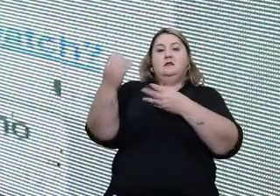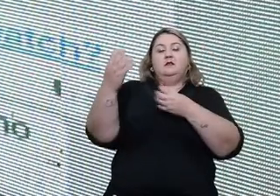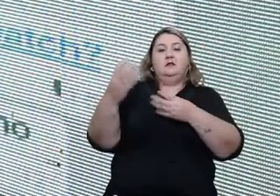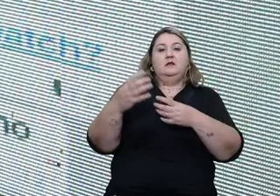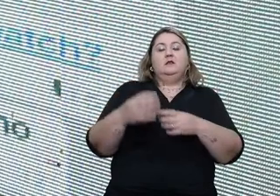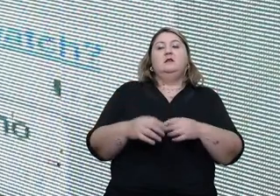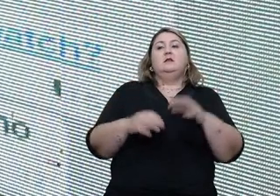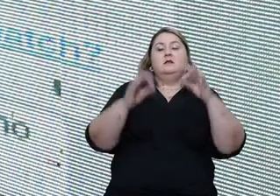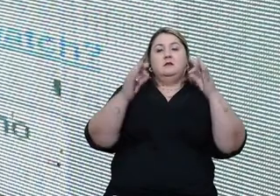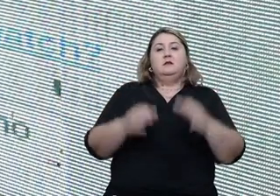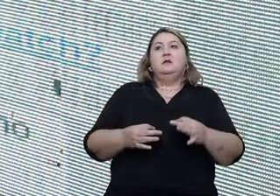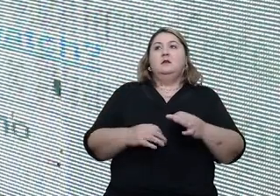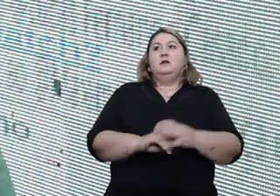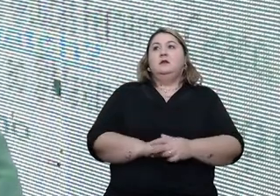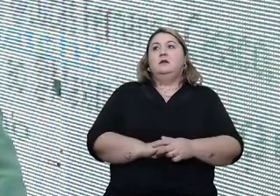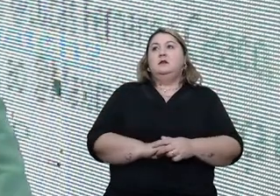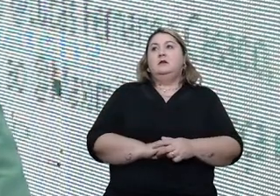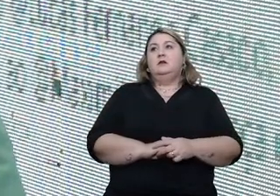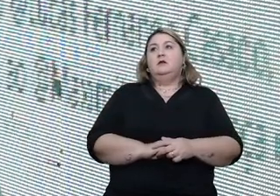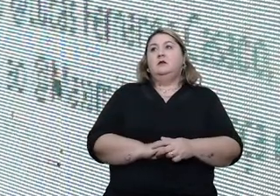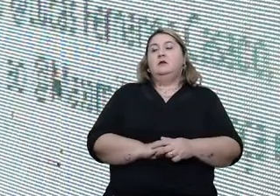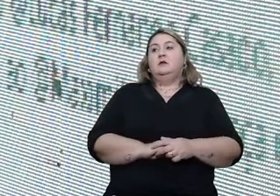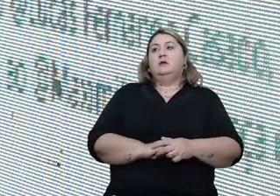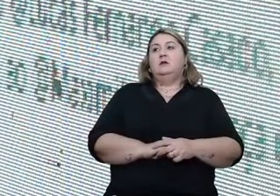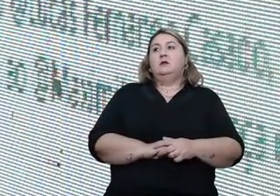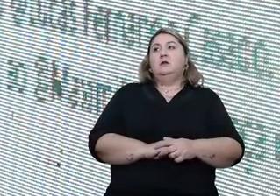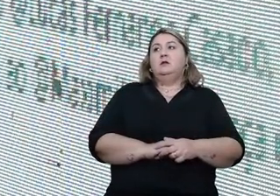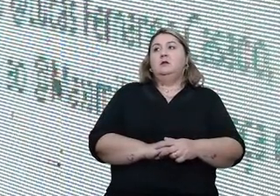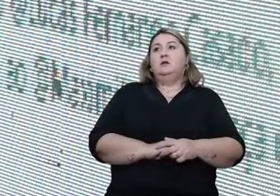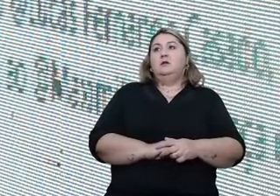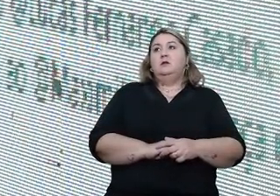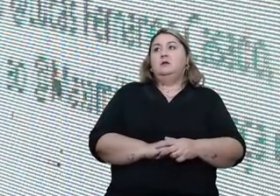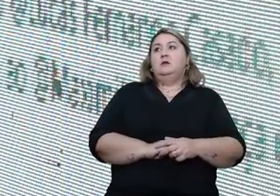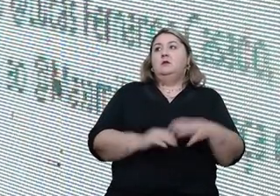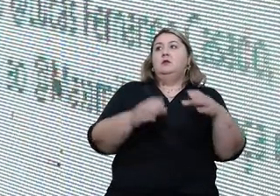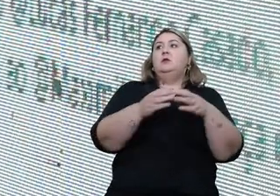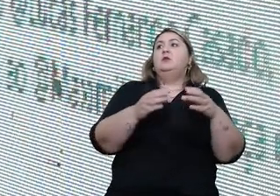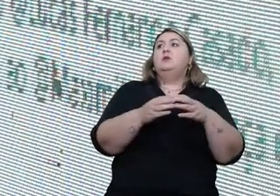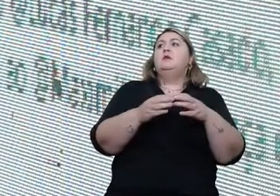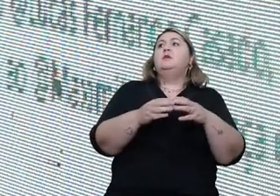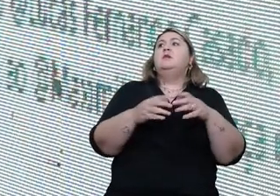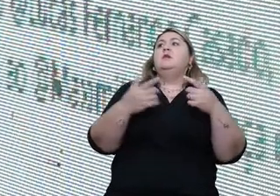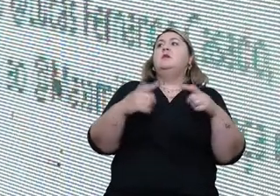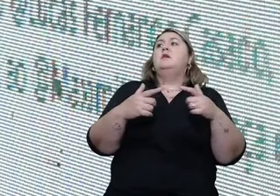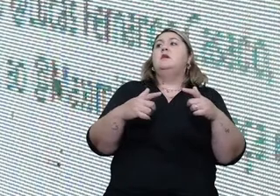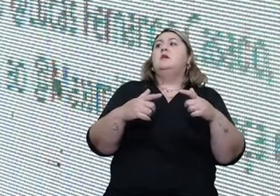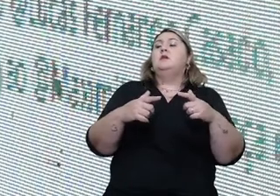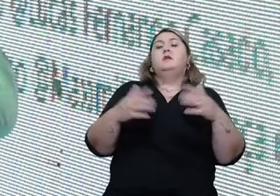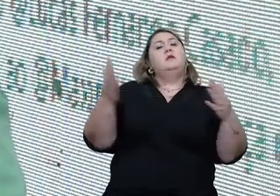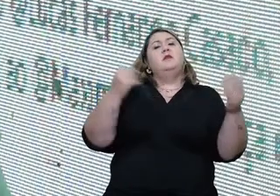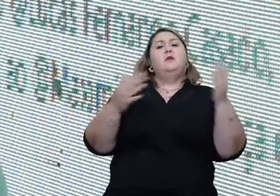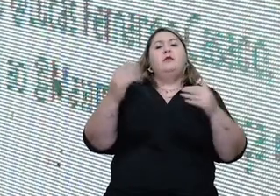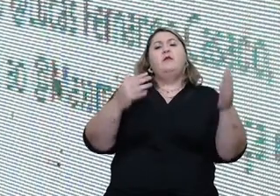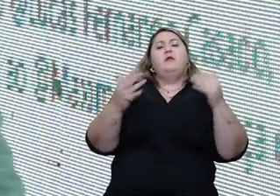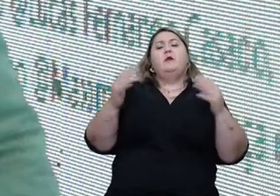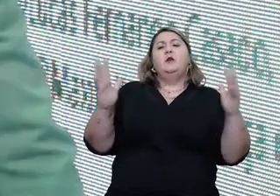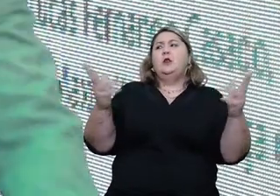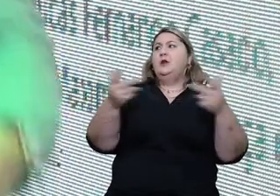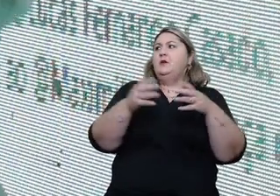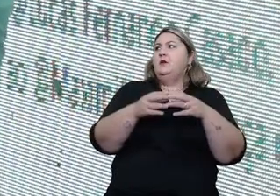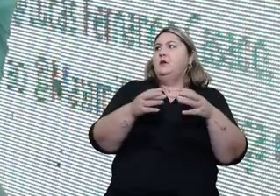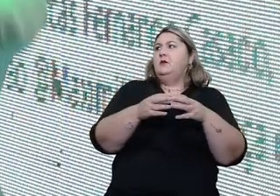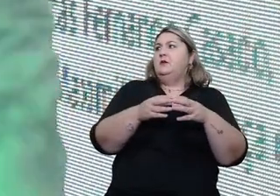é isso aí, gente, cadê as equipes, é isso aí Lilian, chama as equipes aí, vamos todo mundo agora